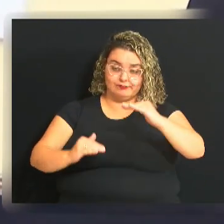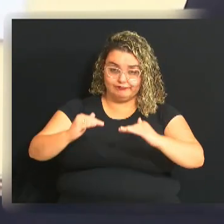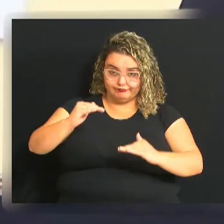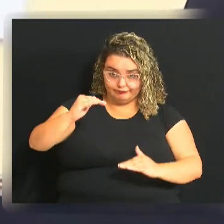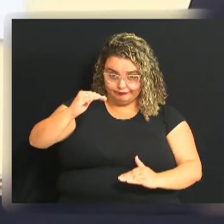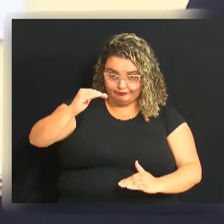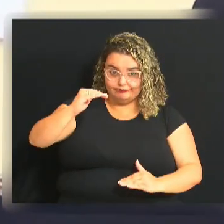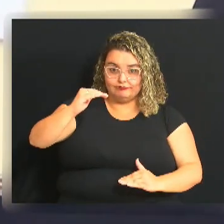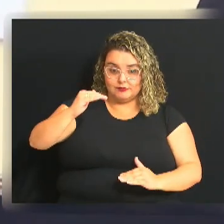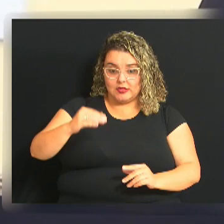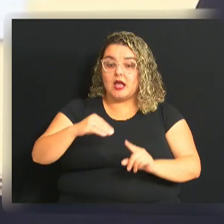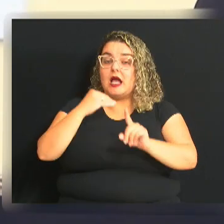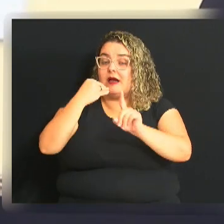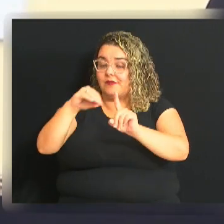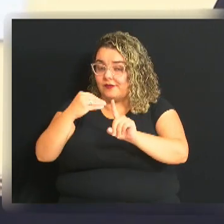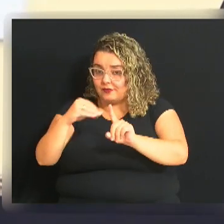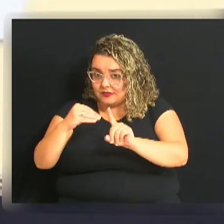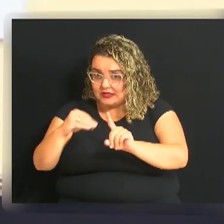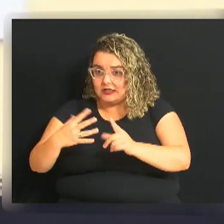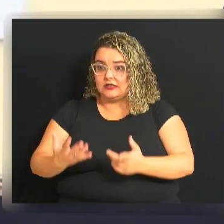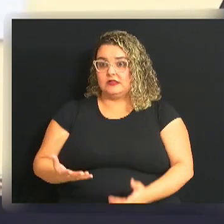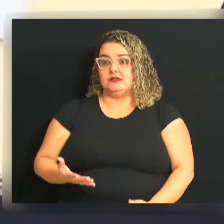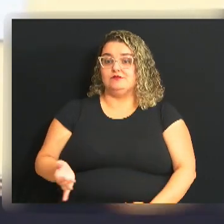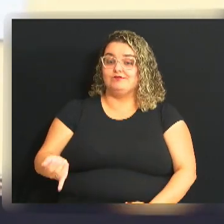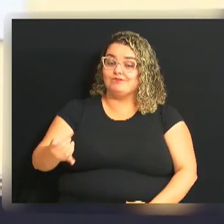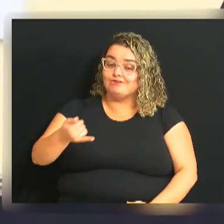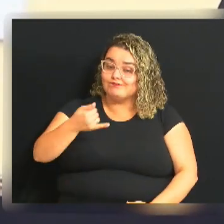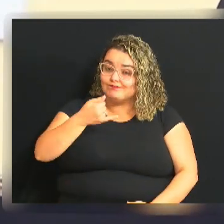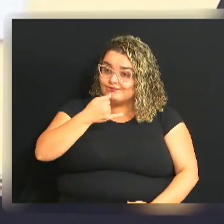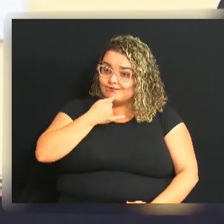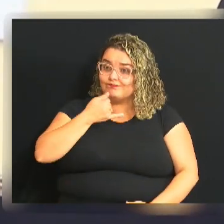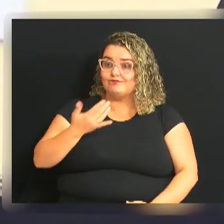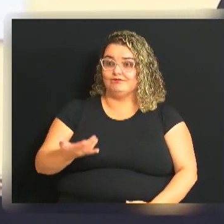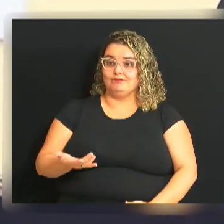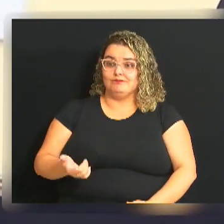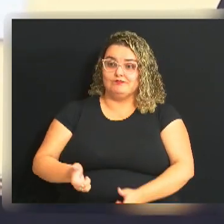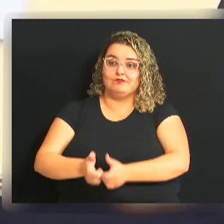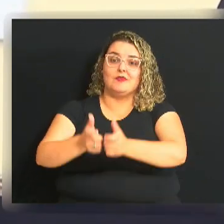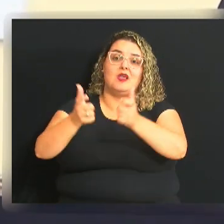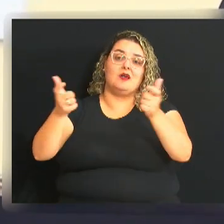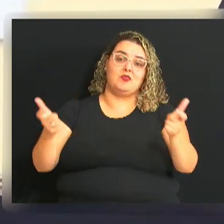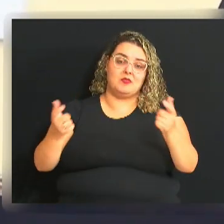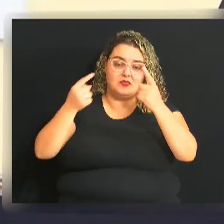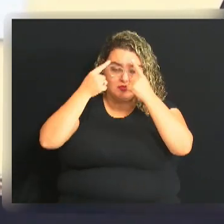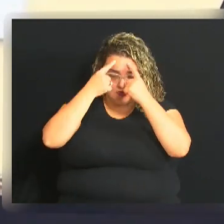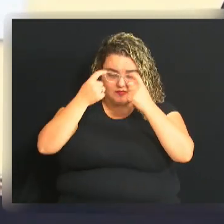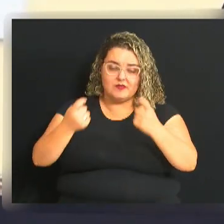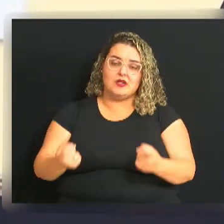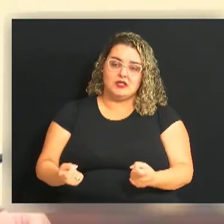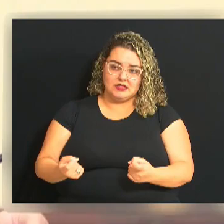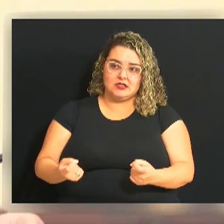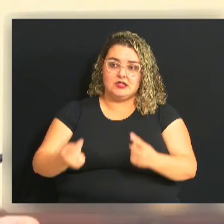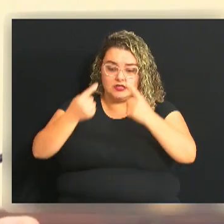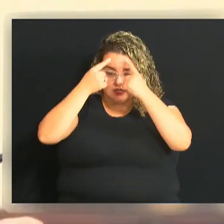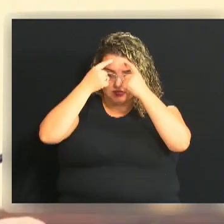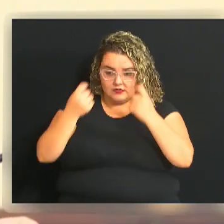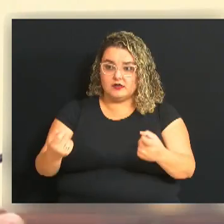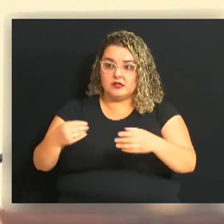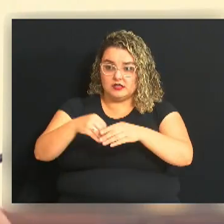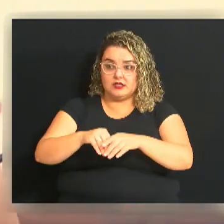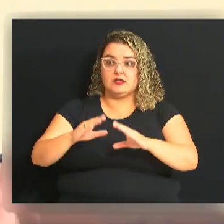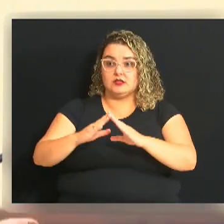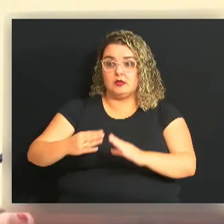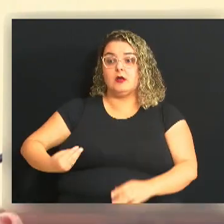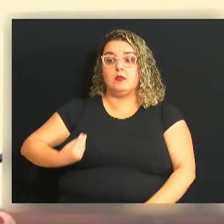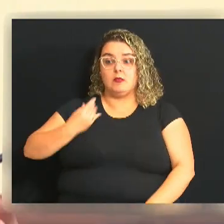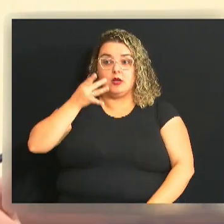relacionadas à vulnerabilidade e, infelizmente, ao aumento da violência e da violência doméstica. Também presente